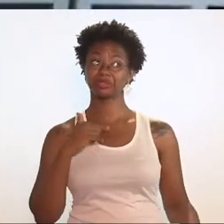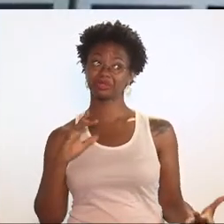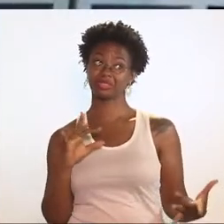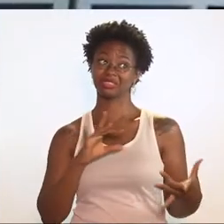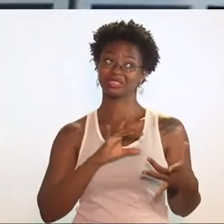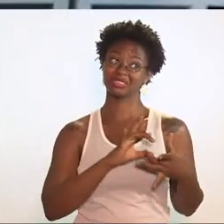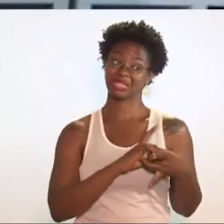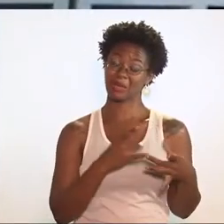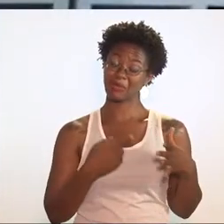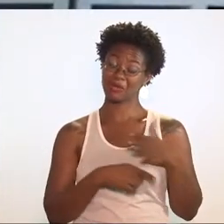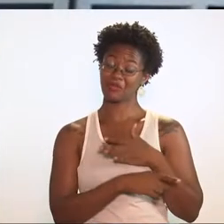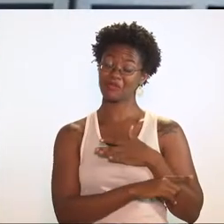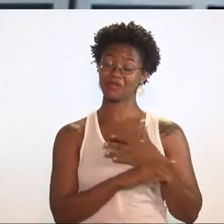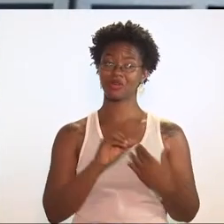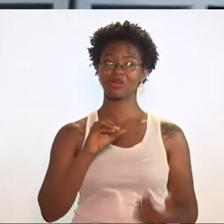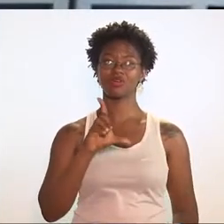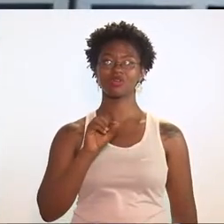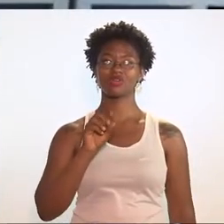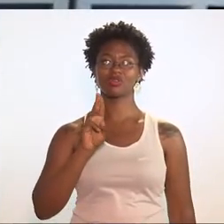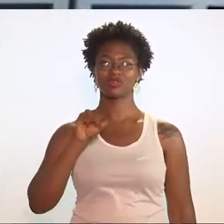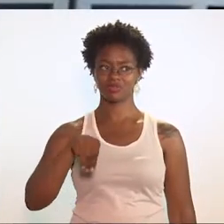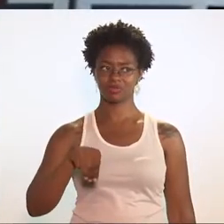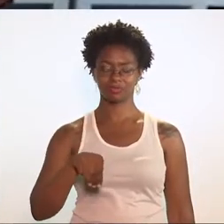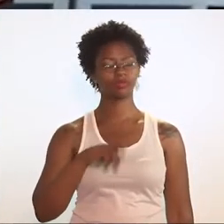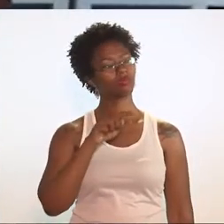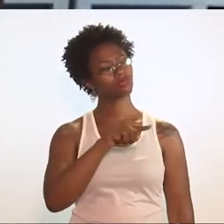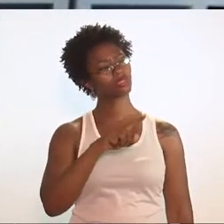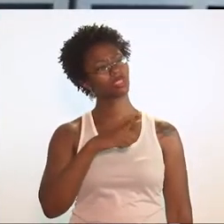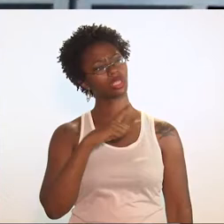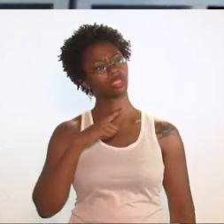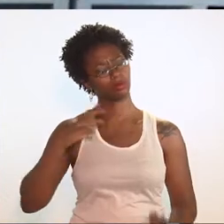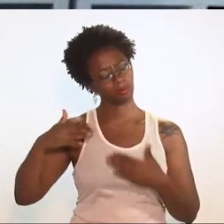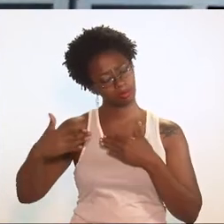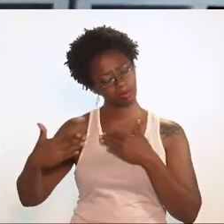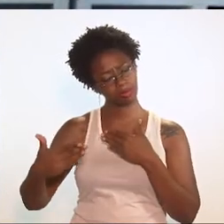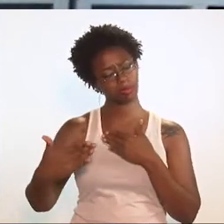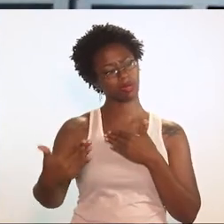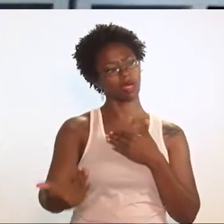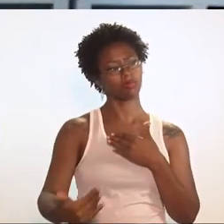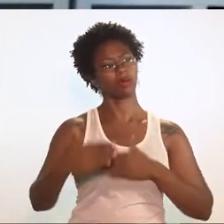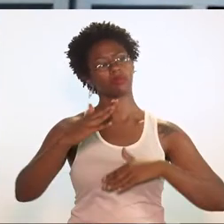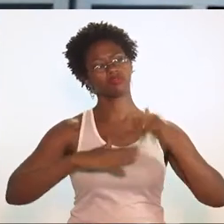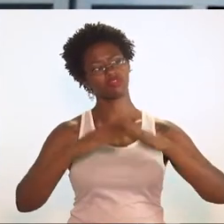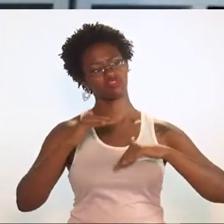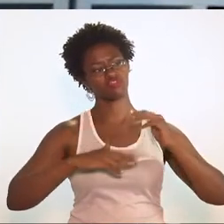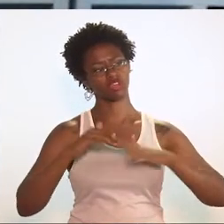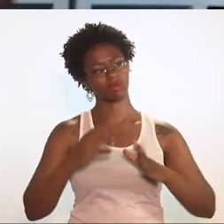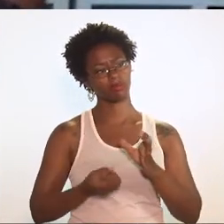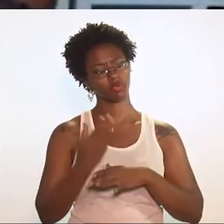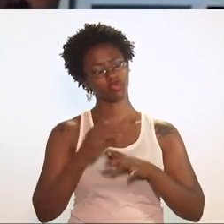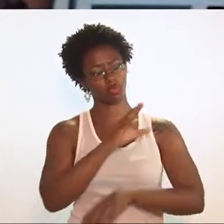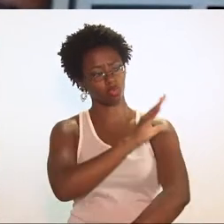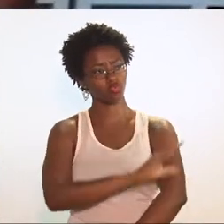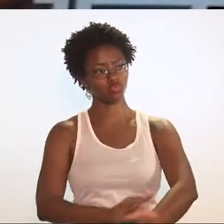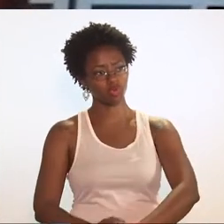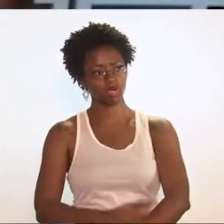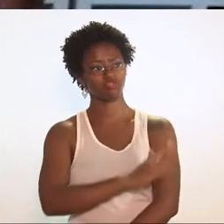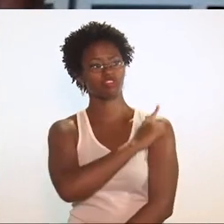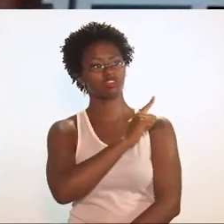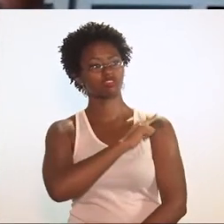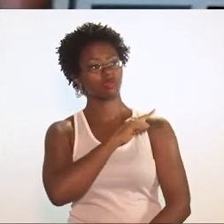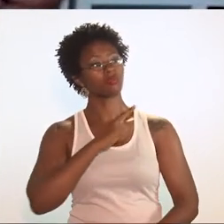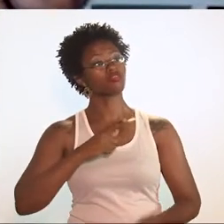tão profunda com o Olodum. Você construiu uma carreira brilhante como produtora cultural e também